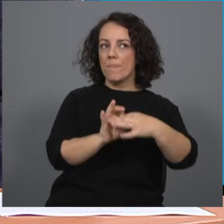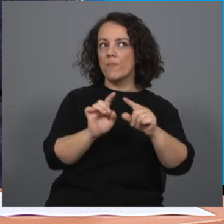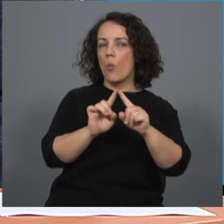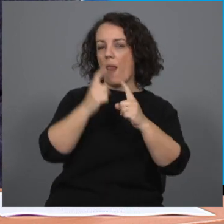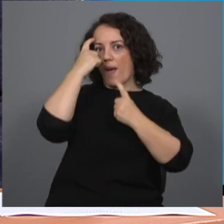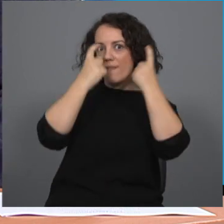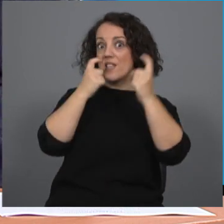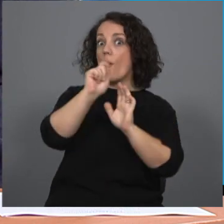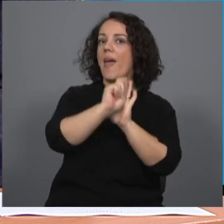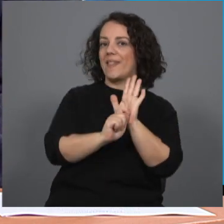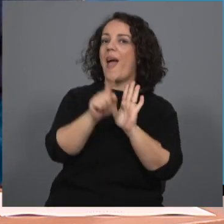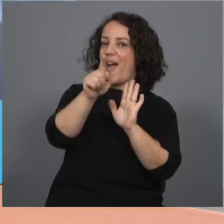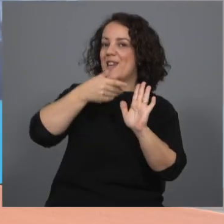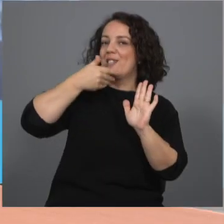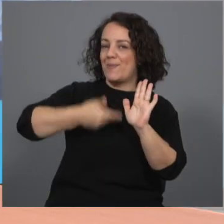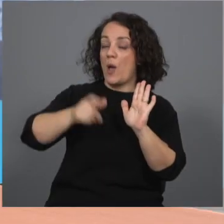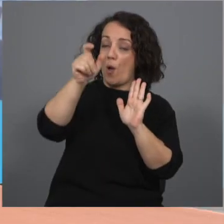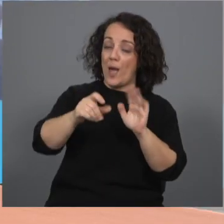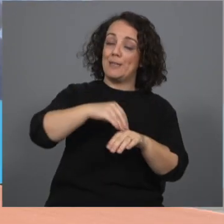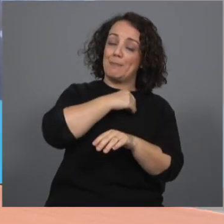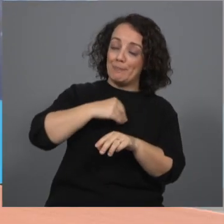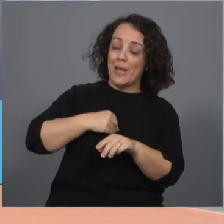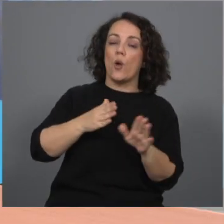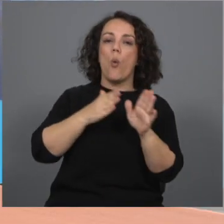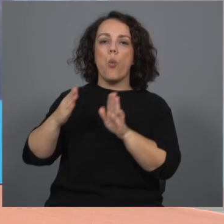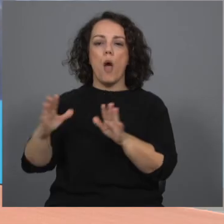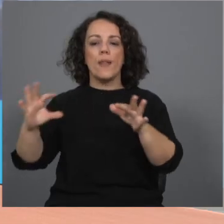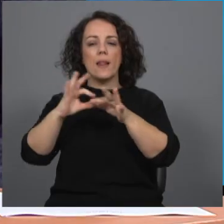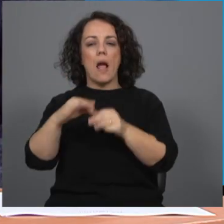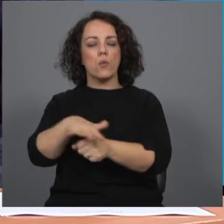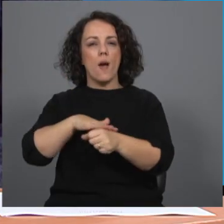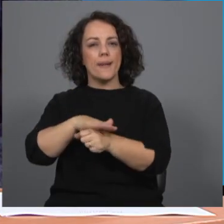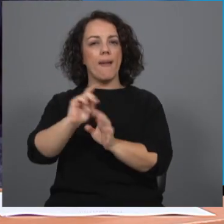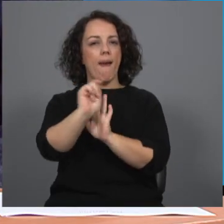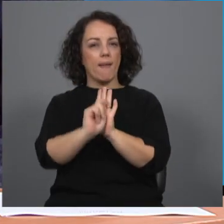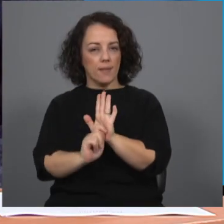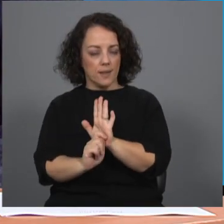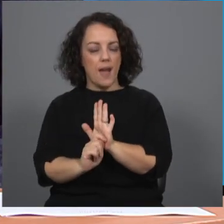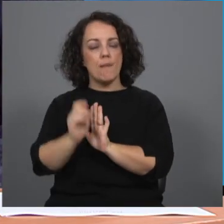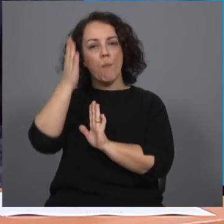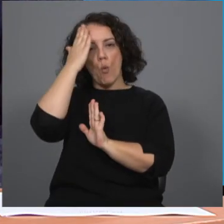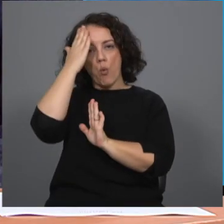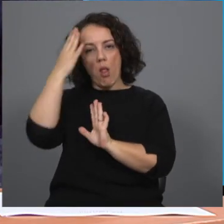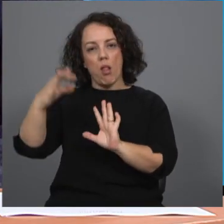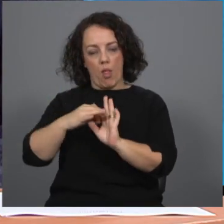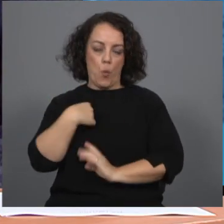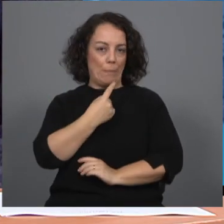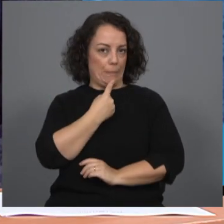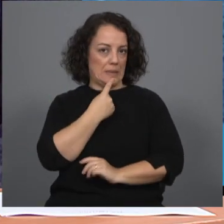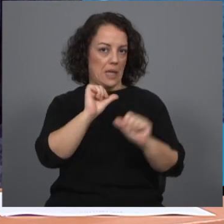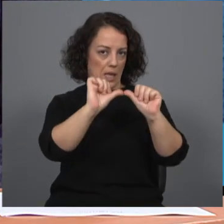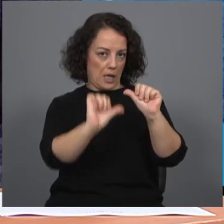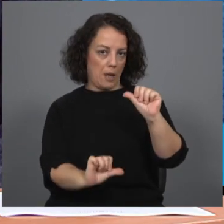Porque aí sim é especialista também, não é? Para além de médico, sim, não é? Mas percebo o alcance dessa afirmação, mas sou